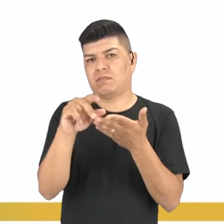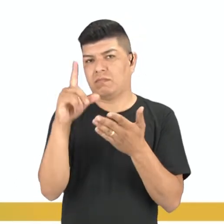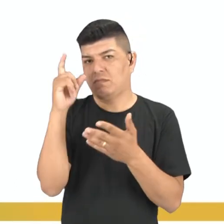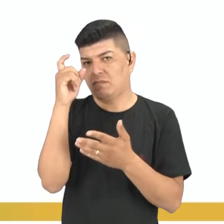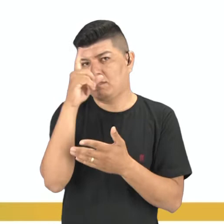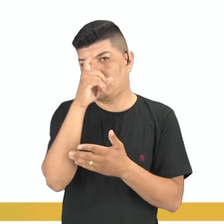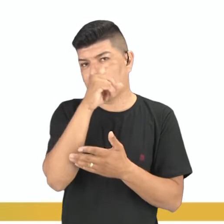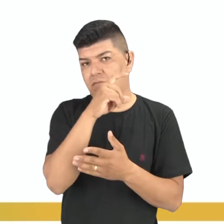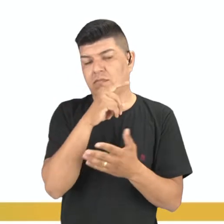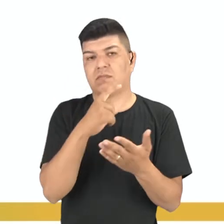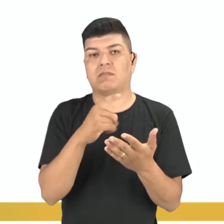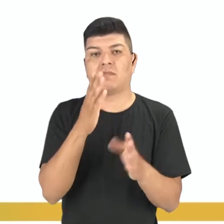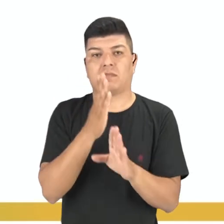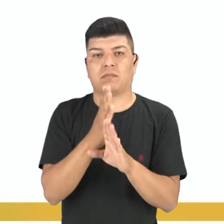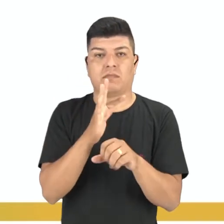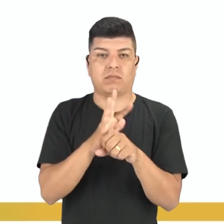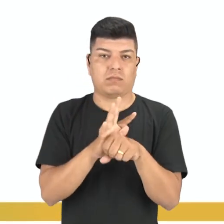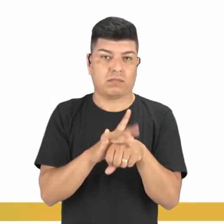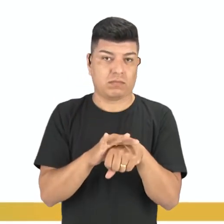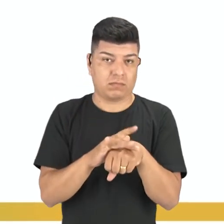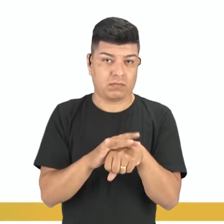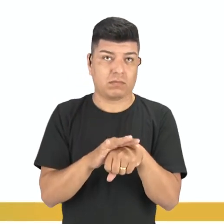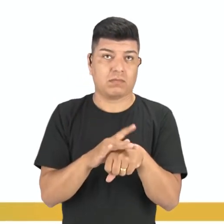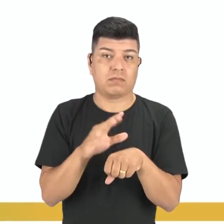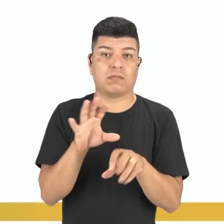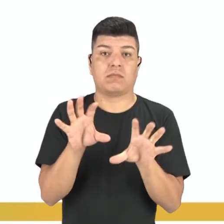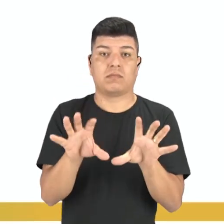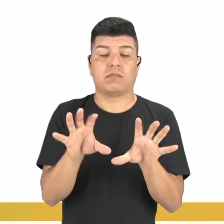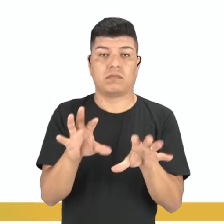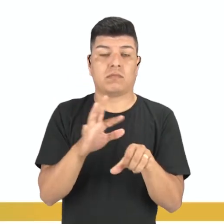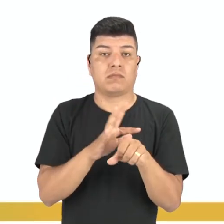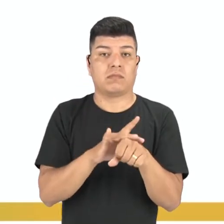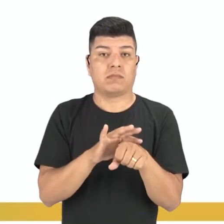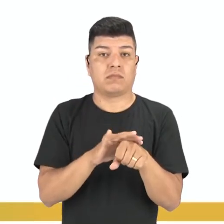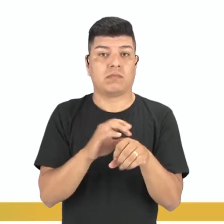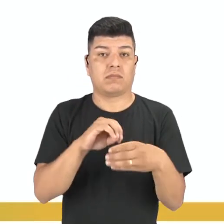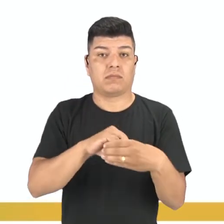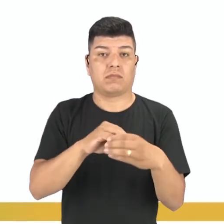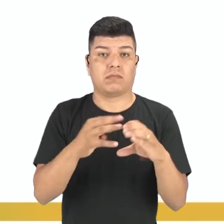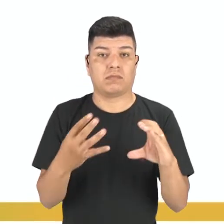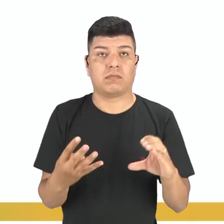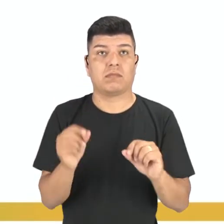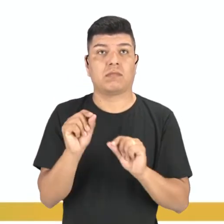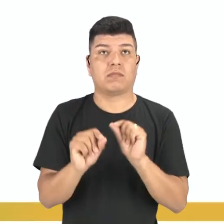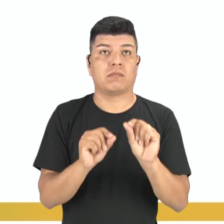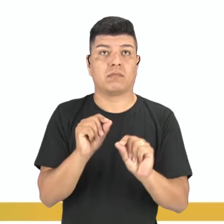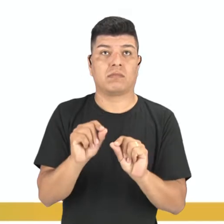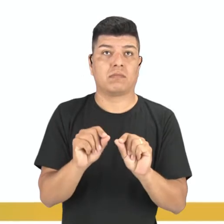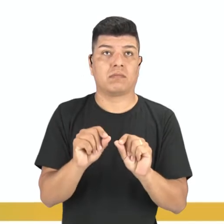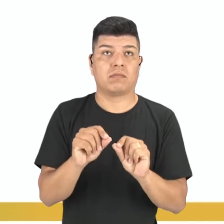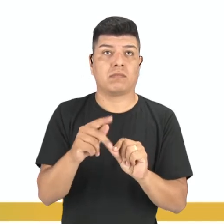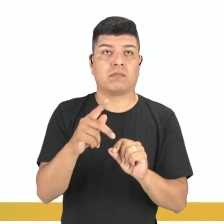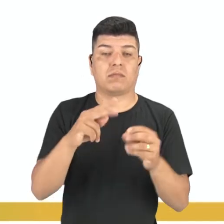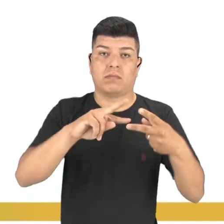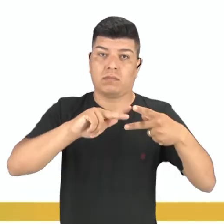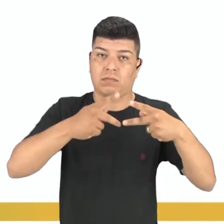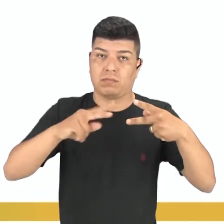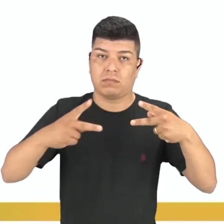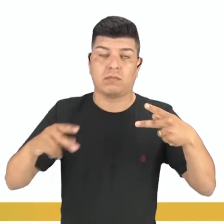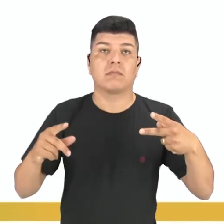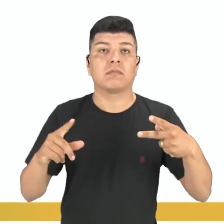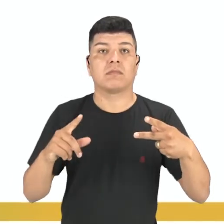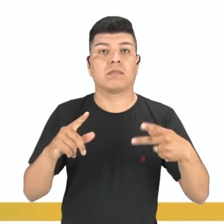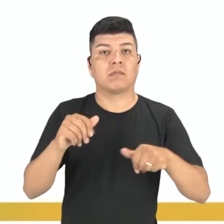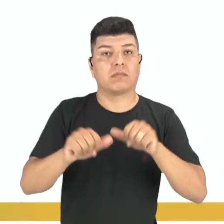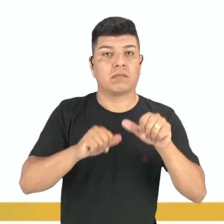coisas associadas à doença tá E essa é uma doença é característica da neutro pia ou